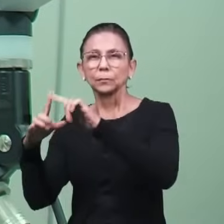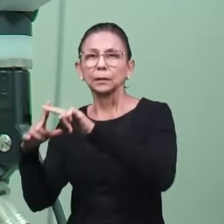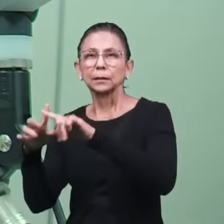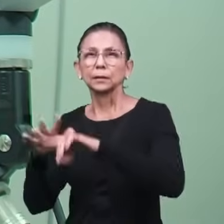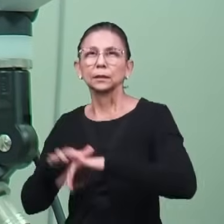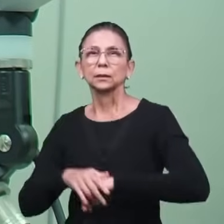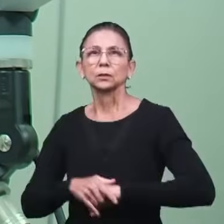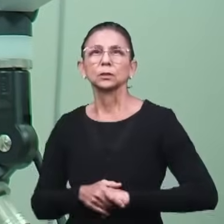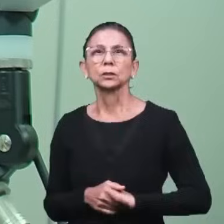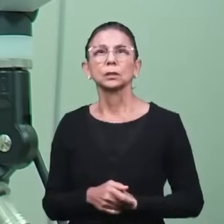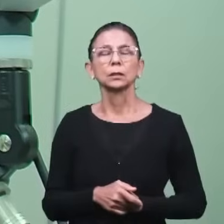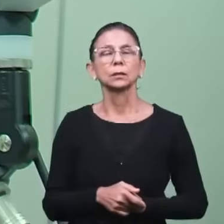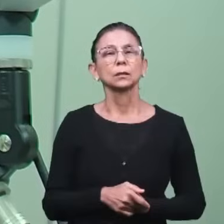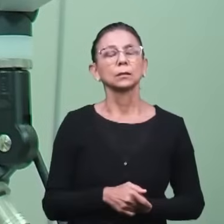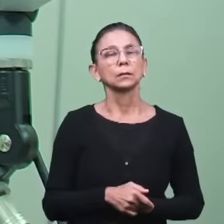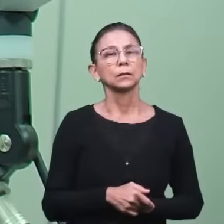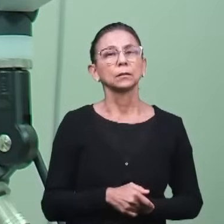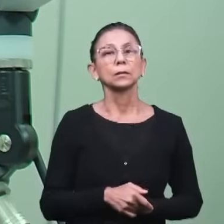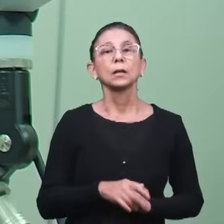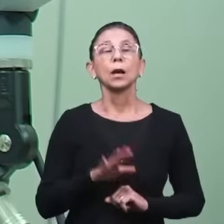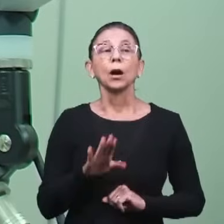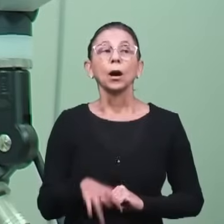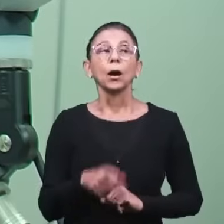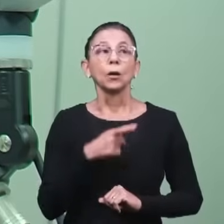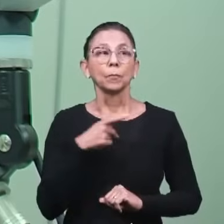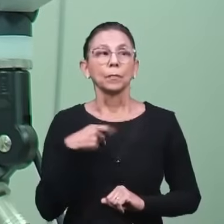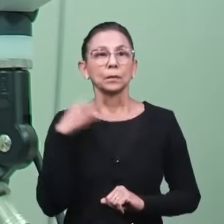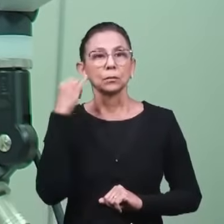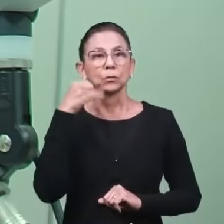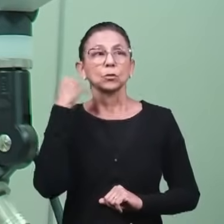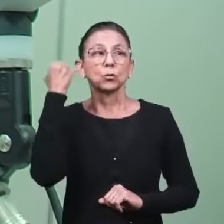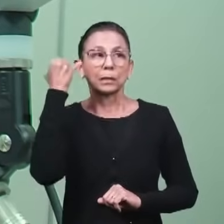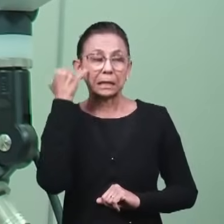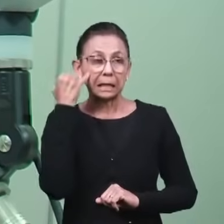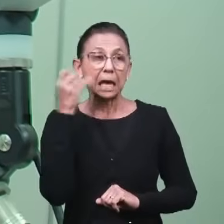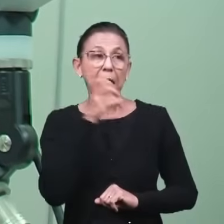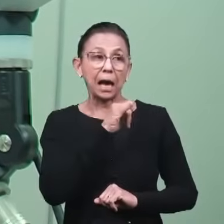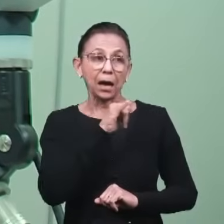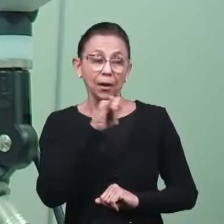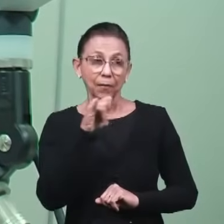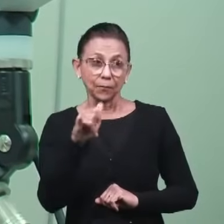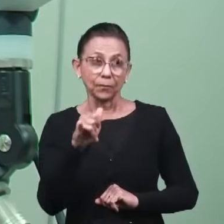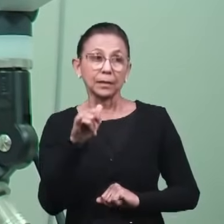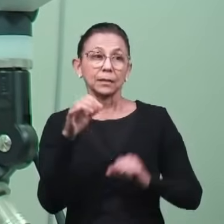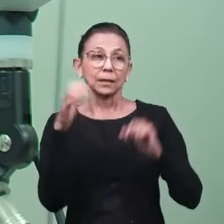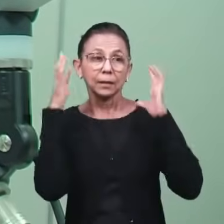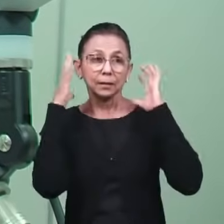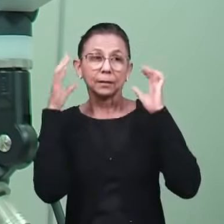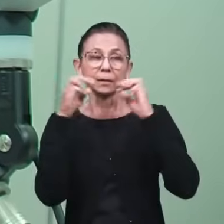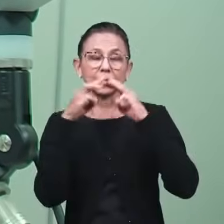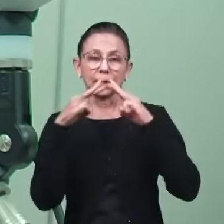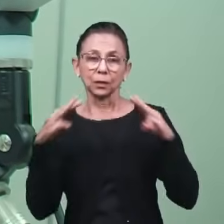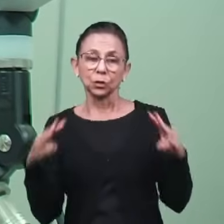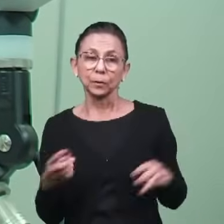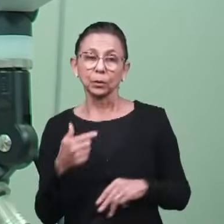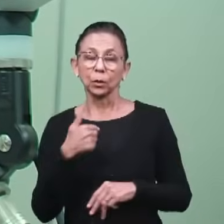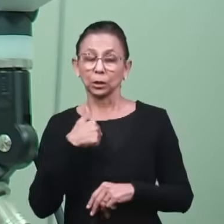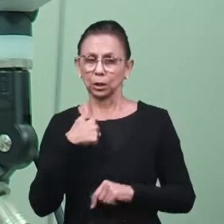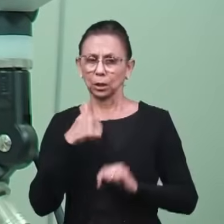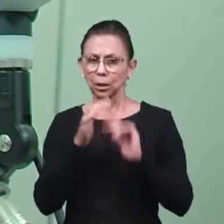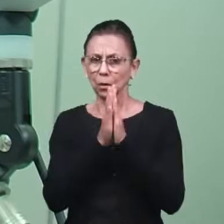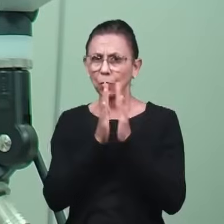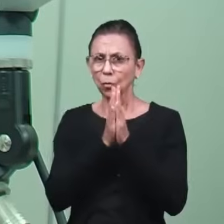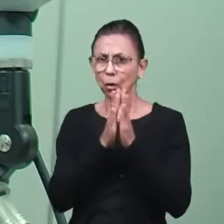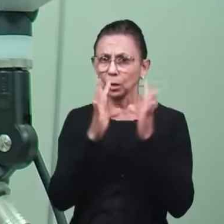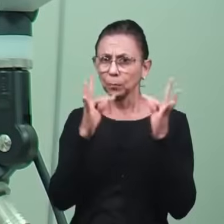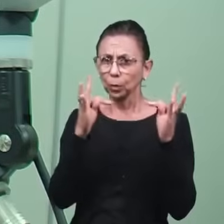ao pastor Judeuti e a todos os pastores que vão na rádio, que eu oro por eles todos os dias, eu oro por vocês, estou pagando um preço.